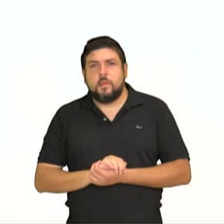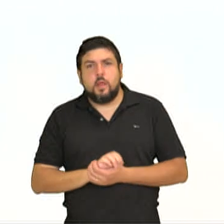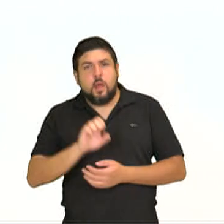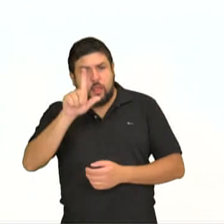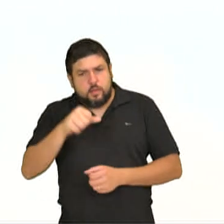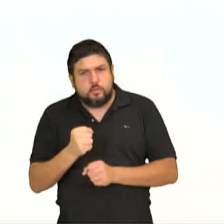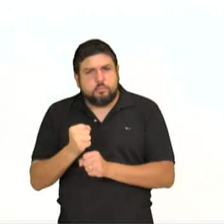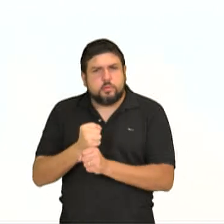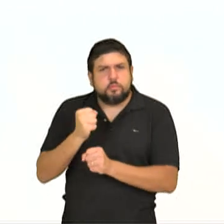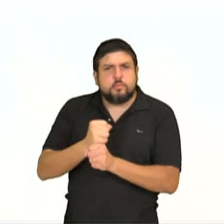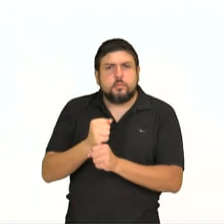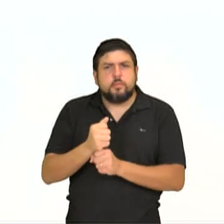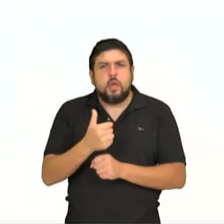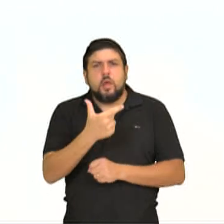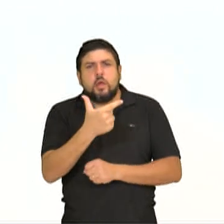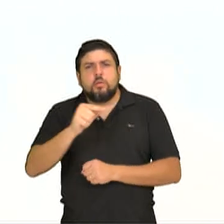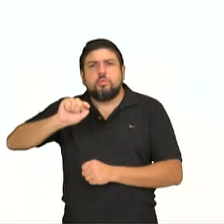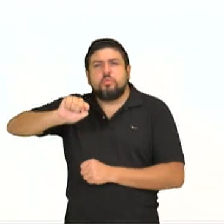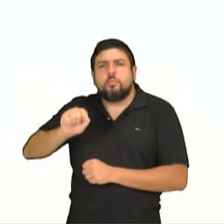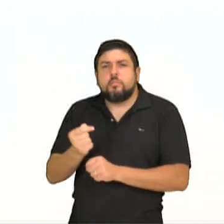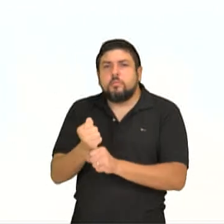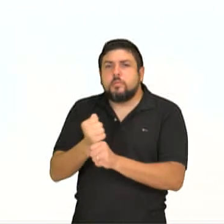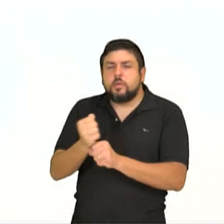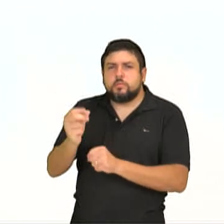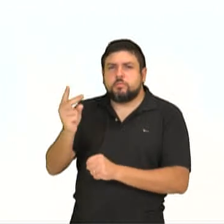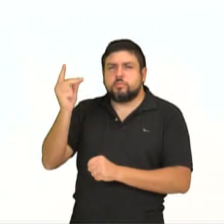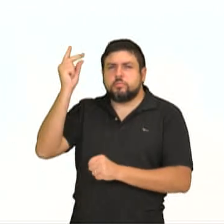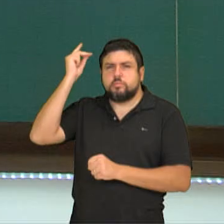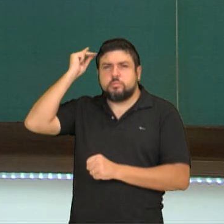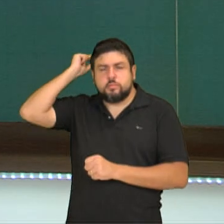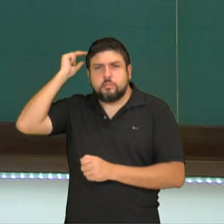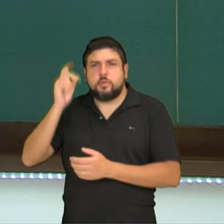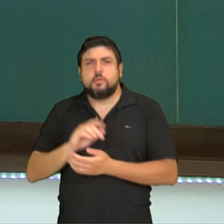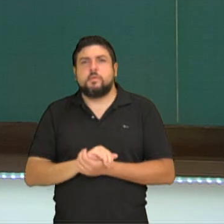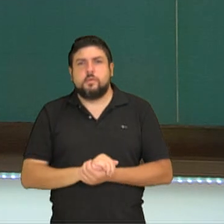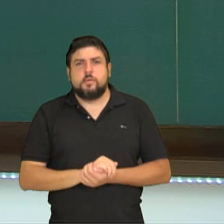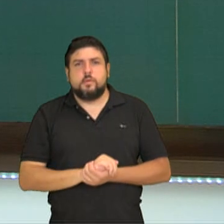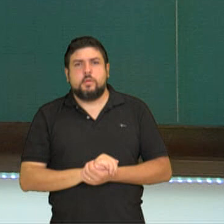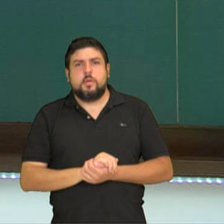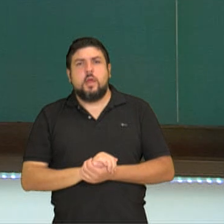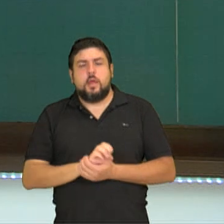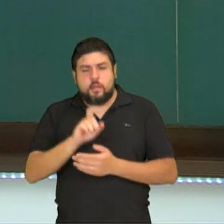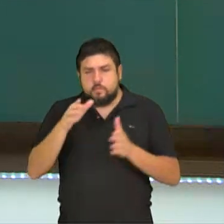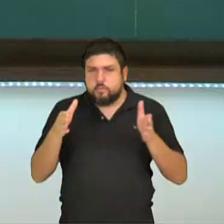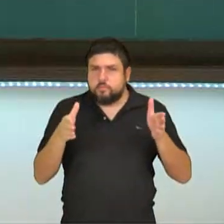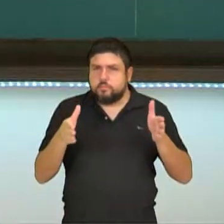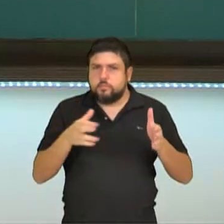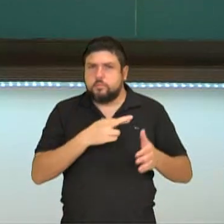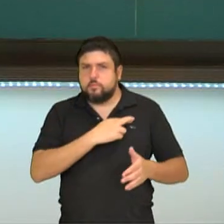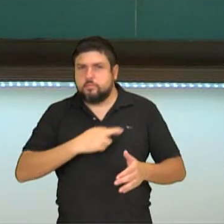anos atrás, inclusive construções também deste período da República.